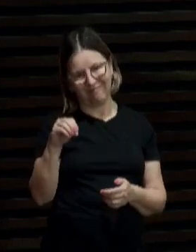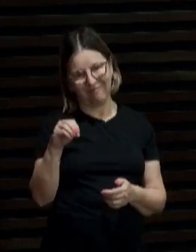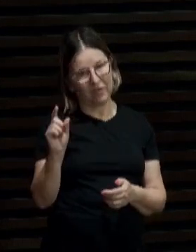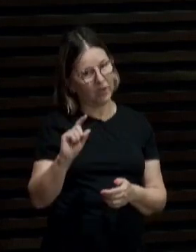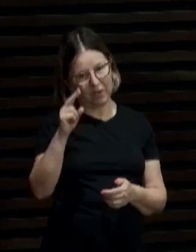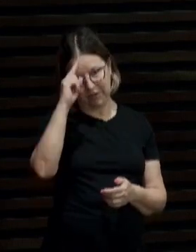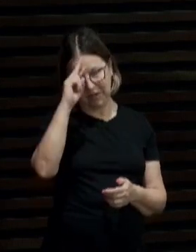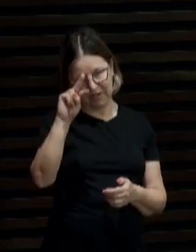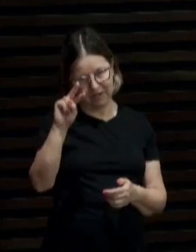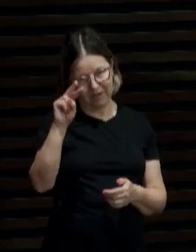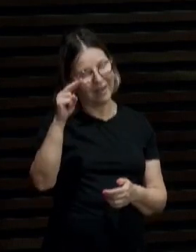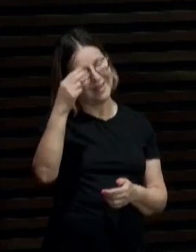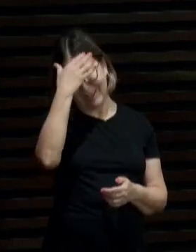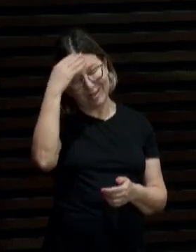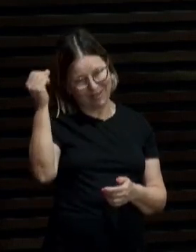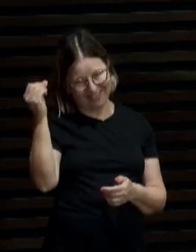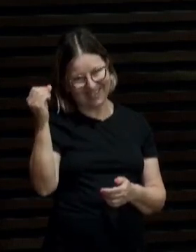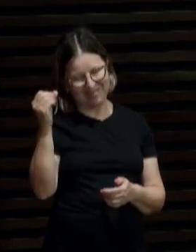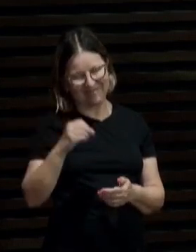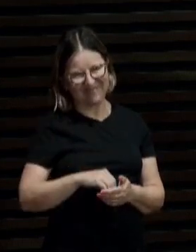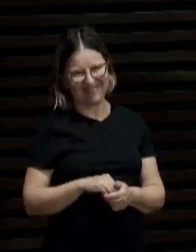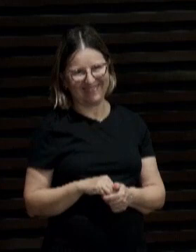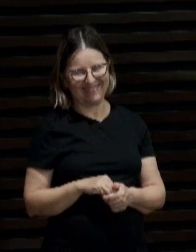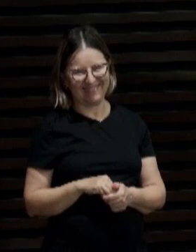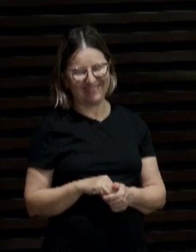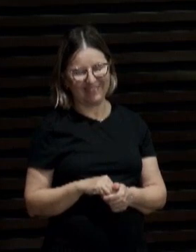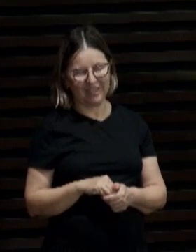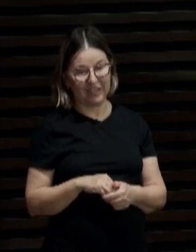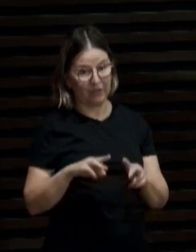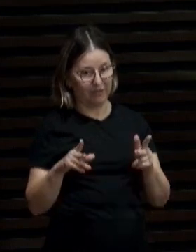concorda? Eu posso esquecer esse celular aqui,